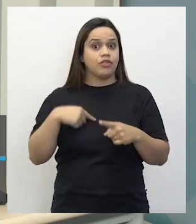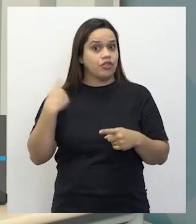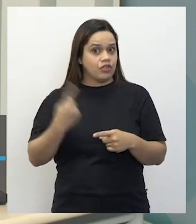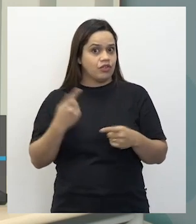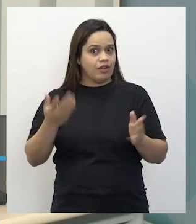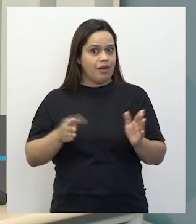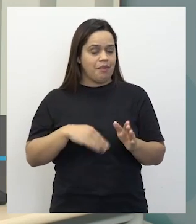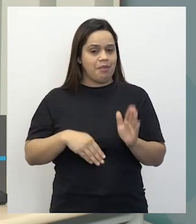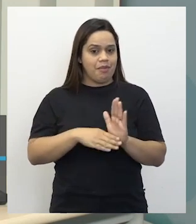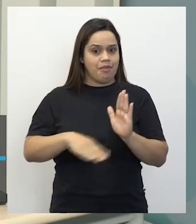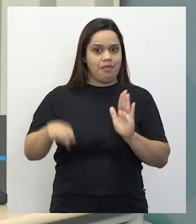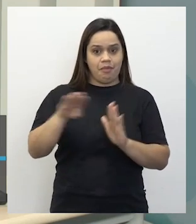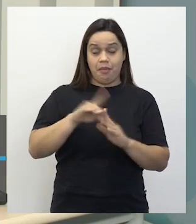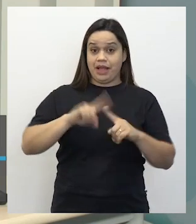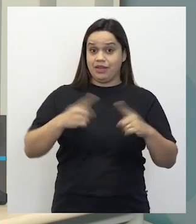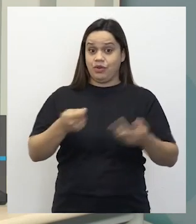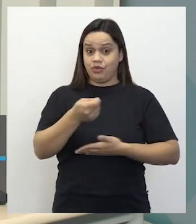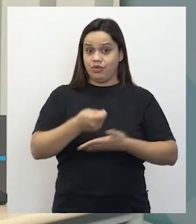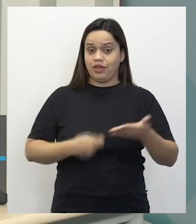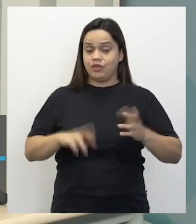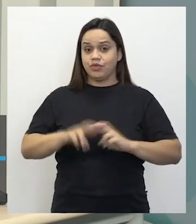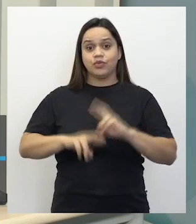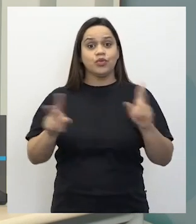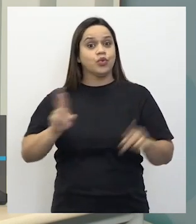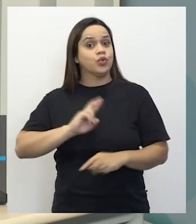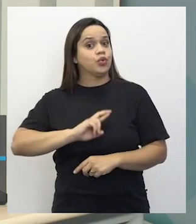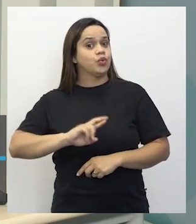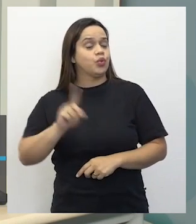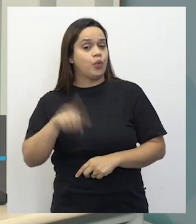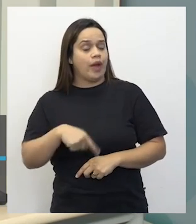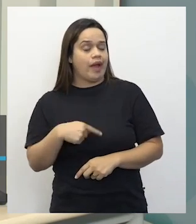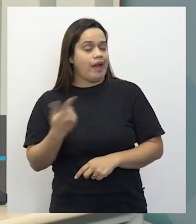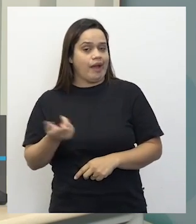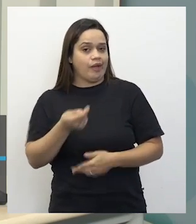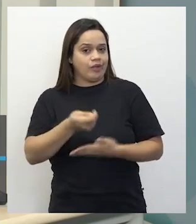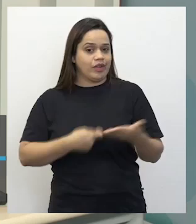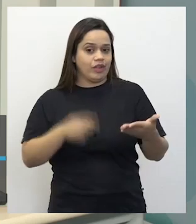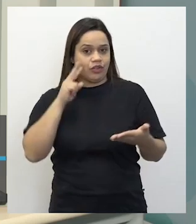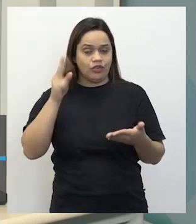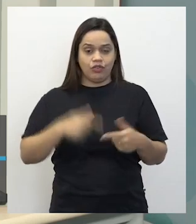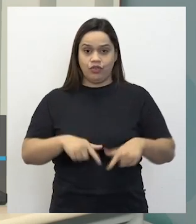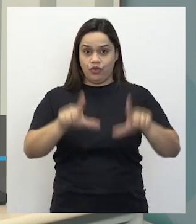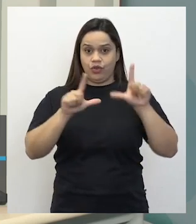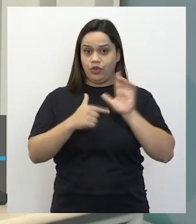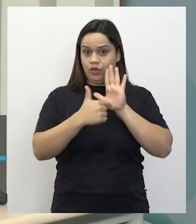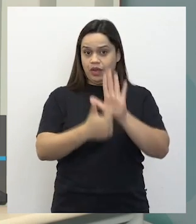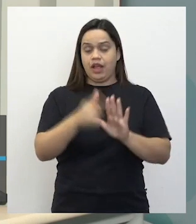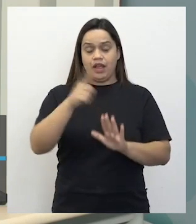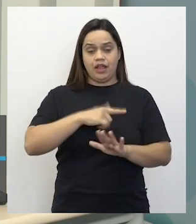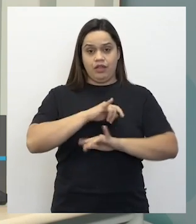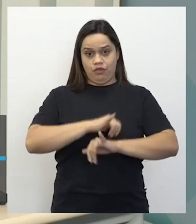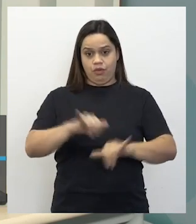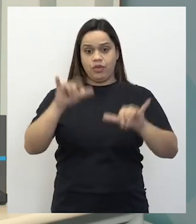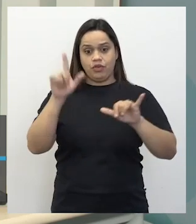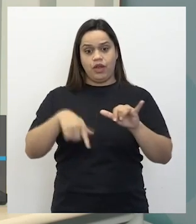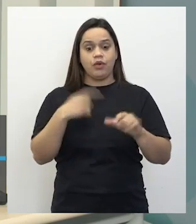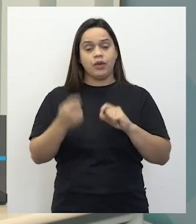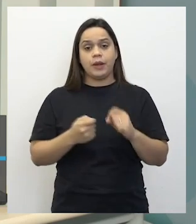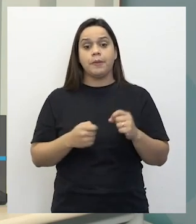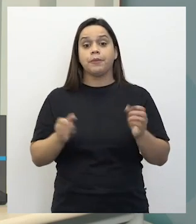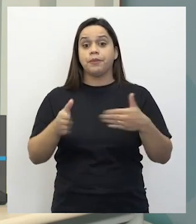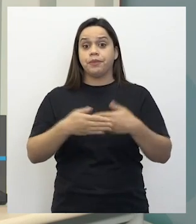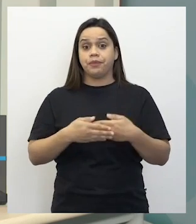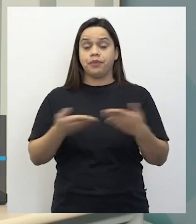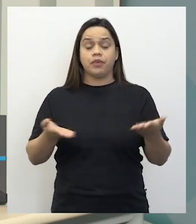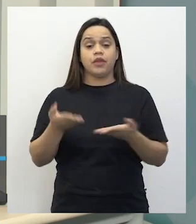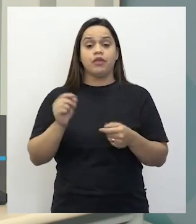Só que agora é um texto diferente. Não é um texto igual a gente acabou de analisar, expositivo e informativo, certo? Pode. O chat